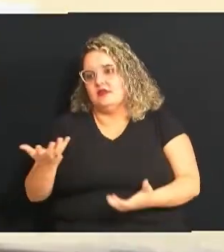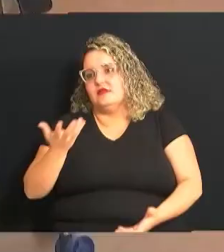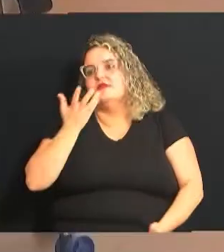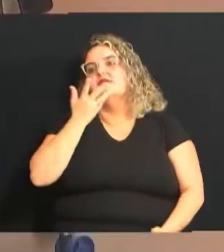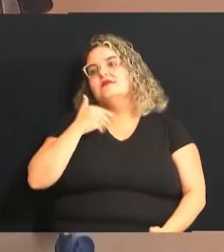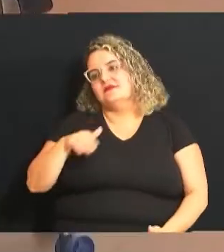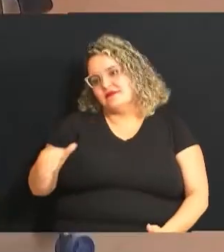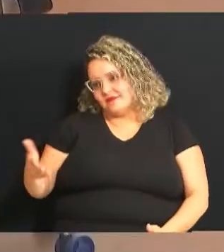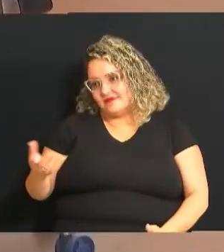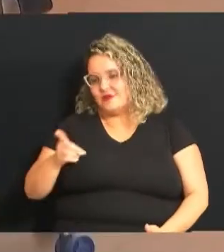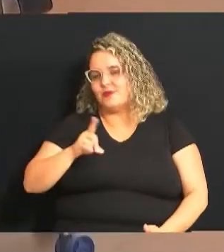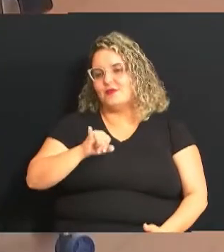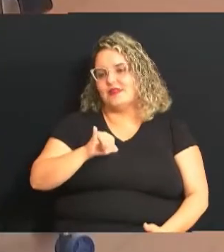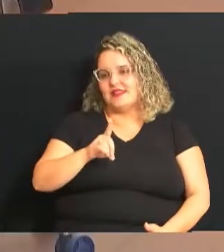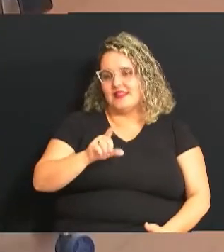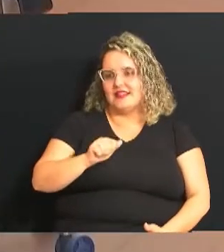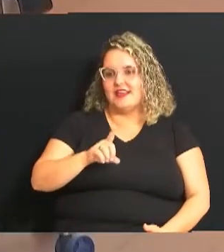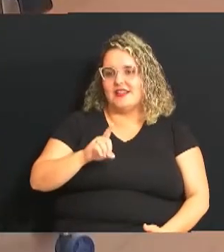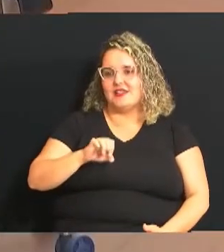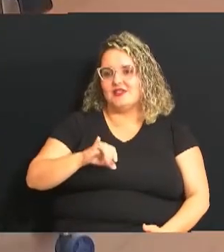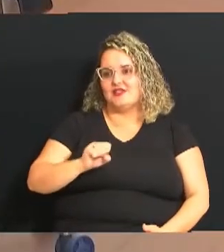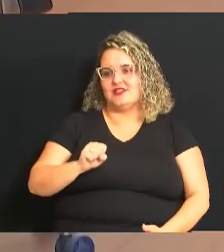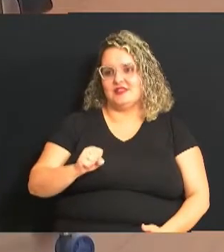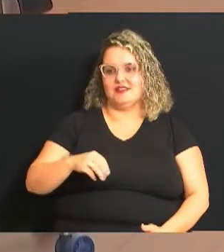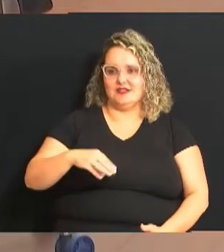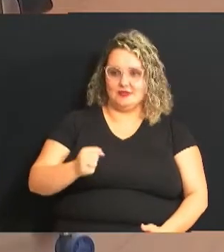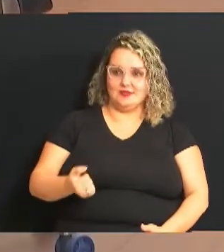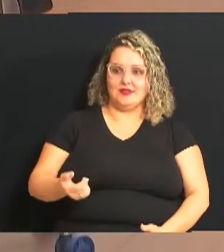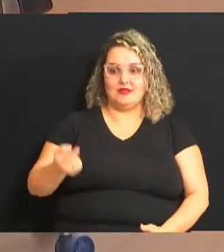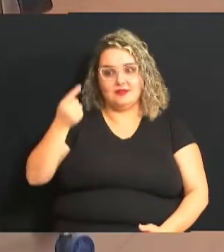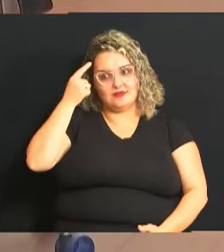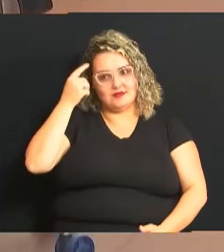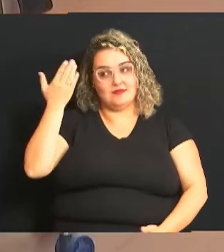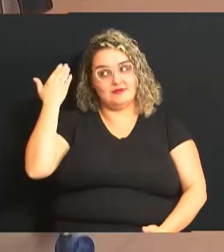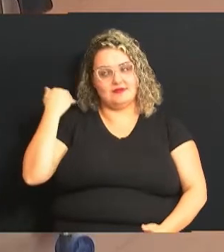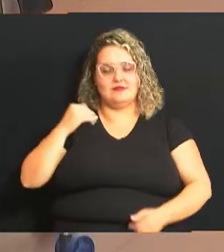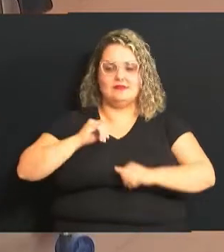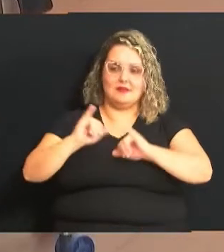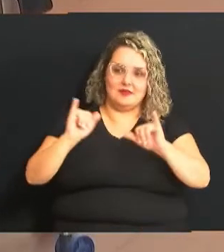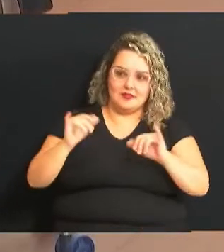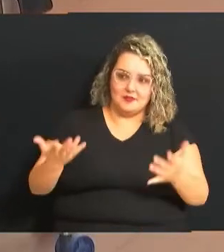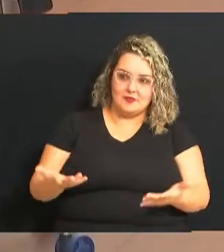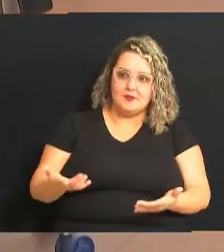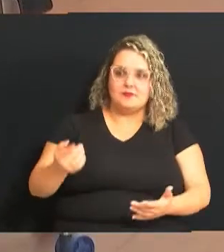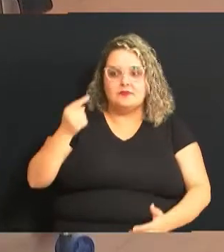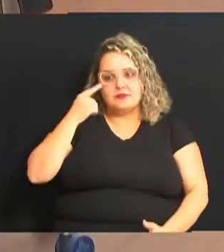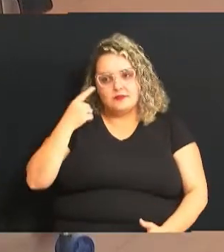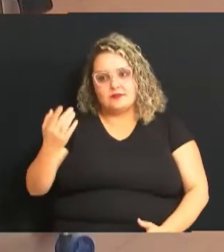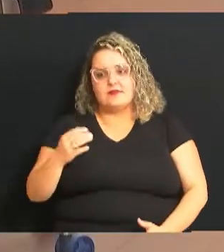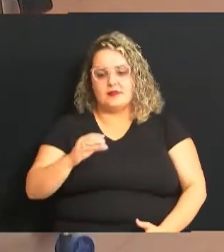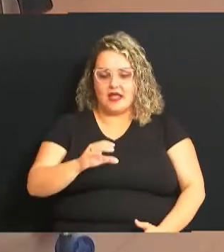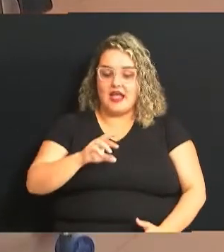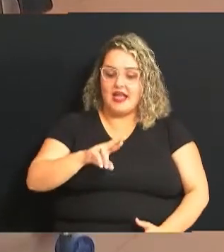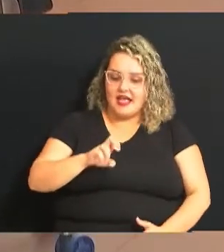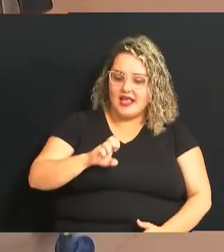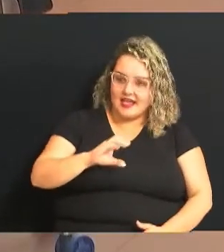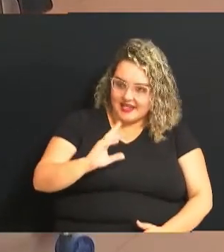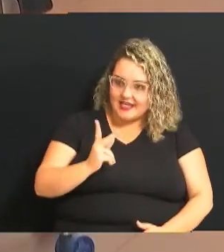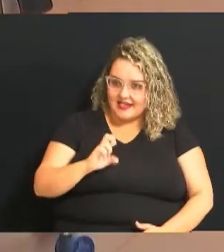causa do idadismo. Pronto. Mas na época da minha campanha, eu tive essa ideia para chegar no